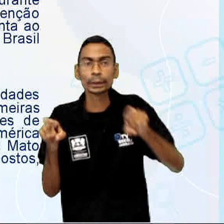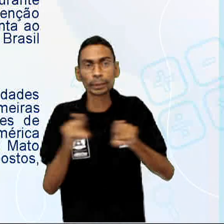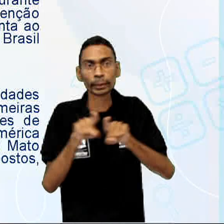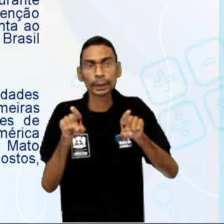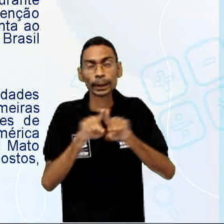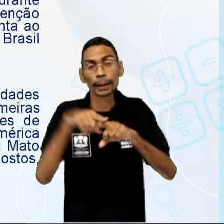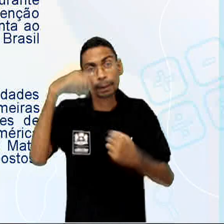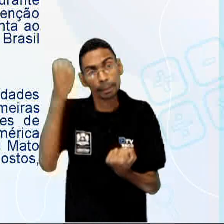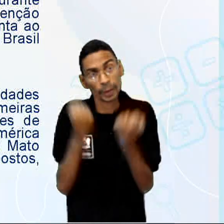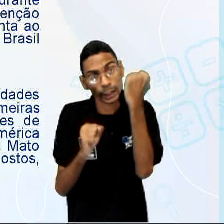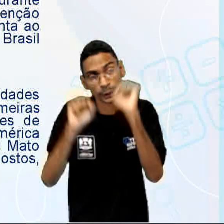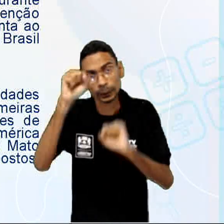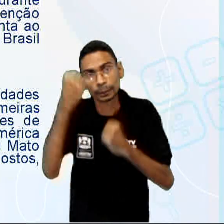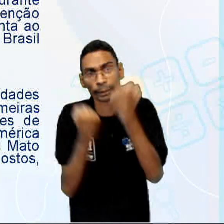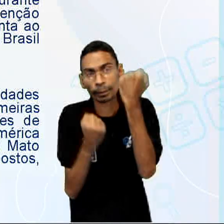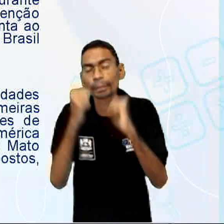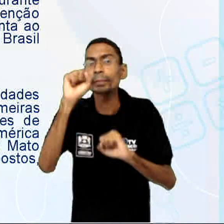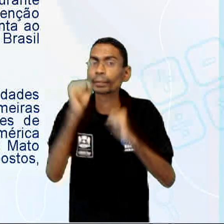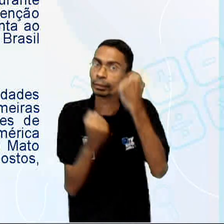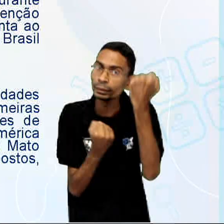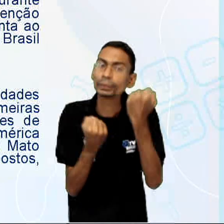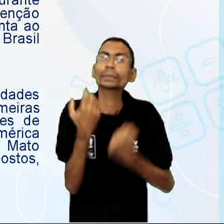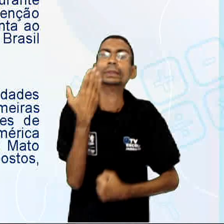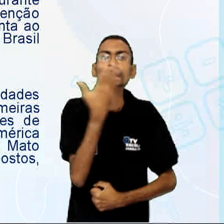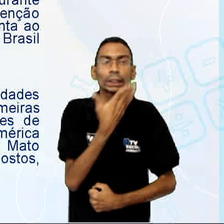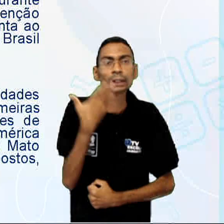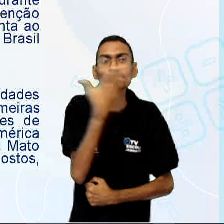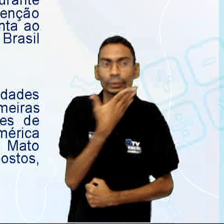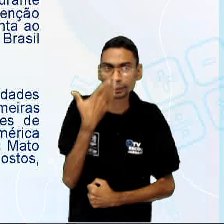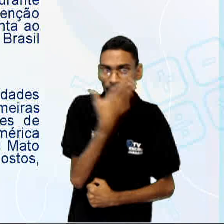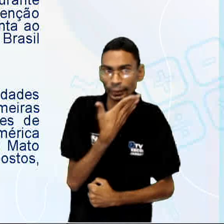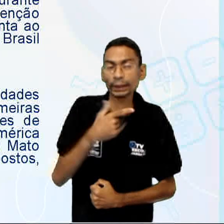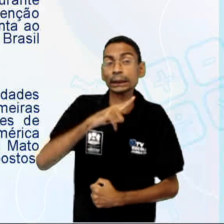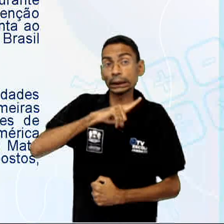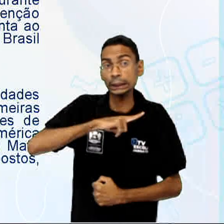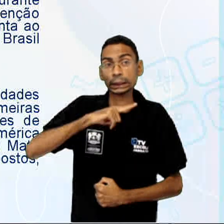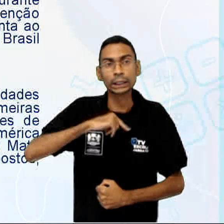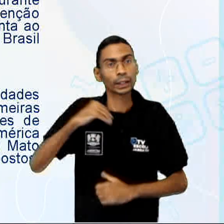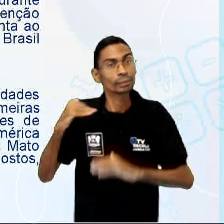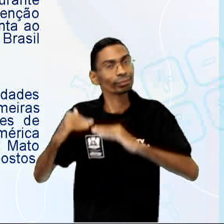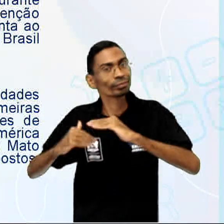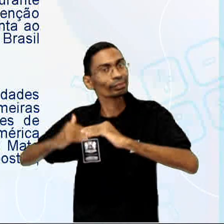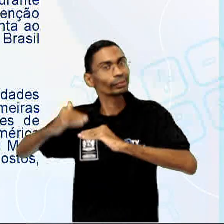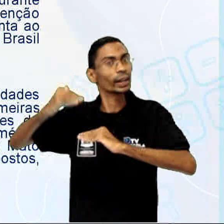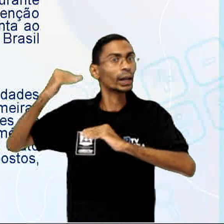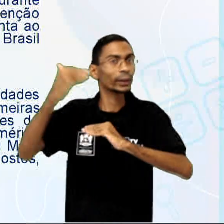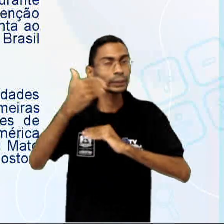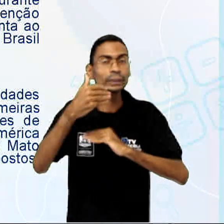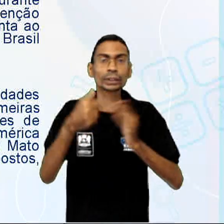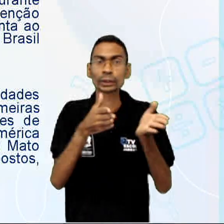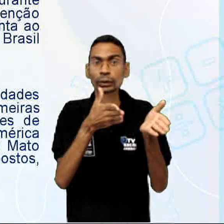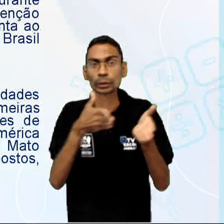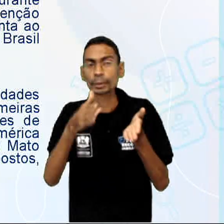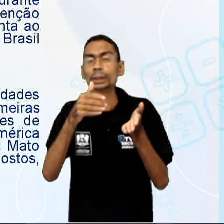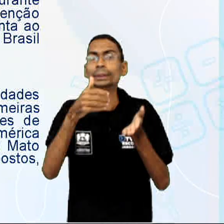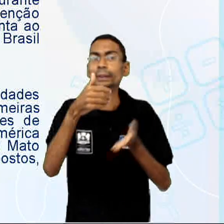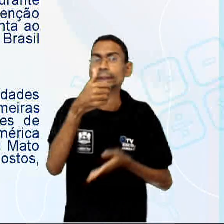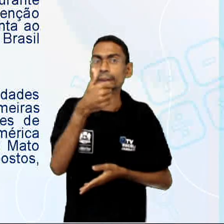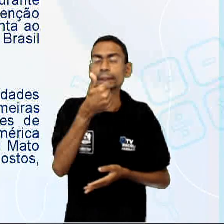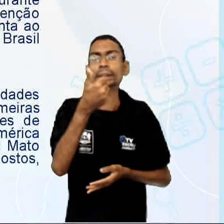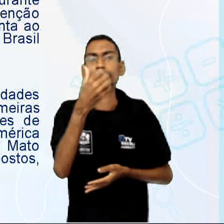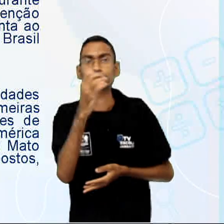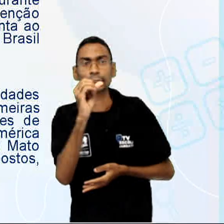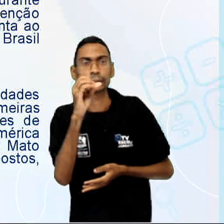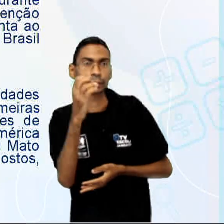indústria agroaçucareira, que vai ter aí o seu auge durante o século XVI, principalmente durante o